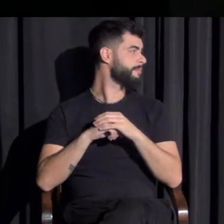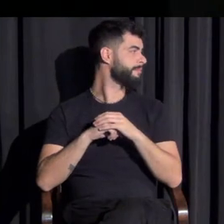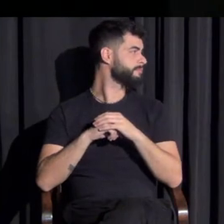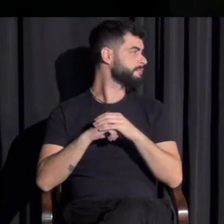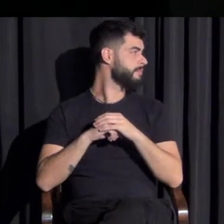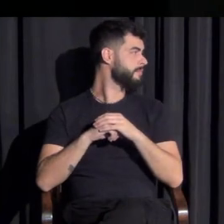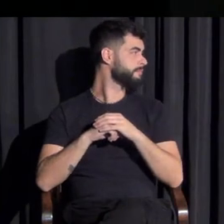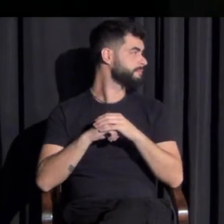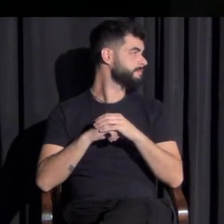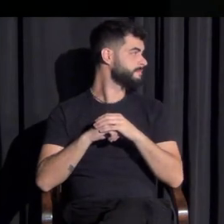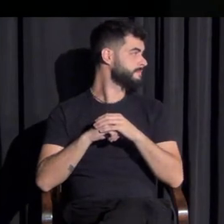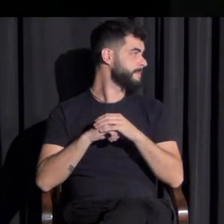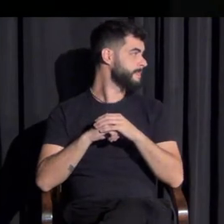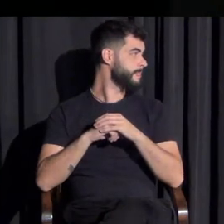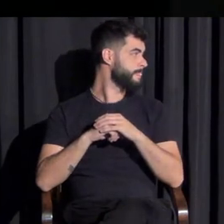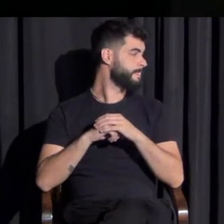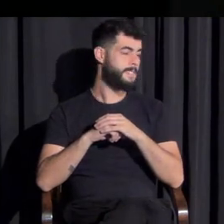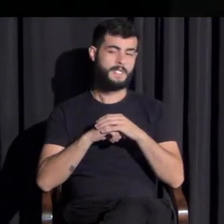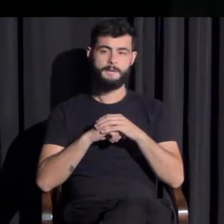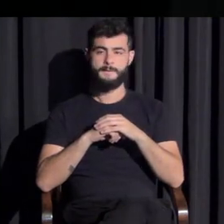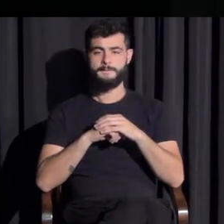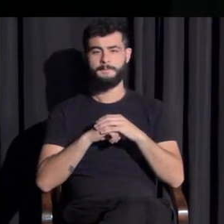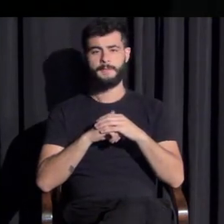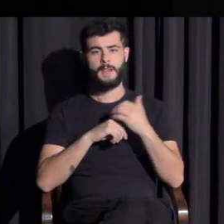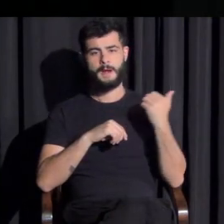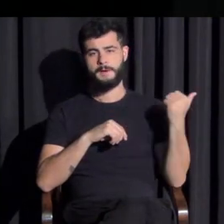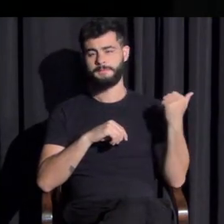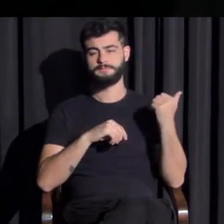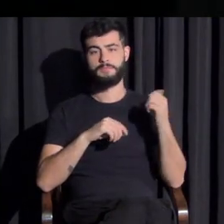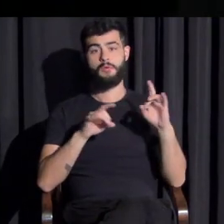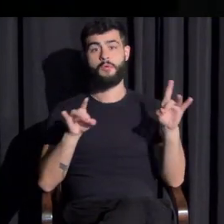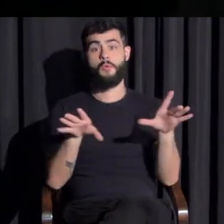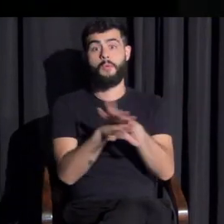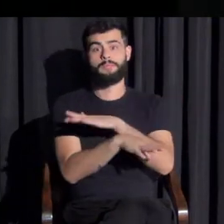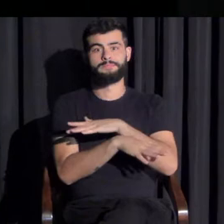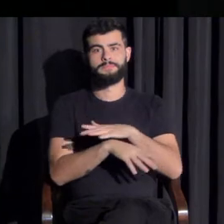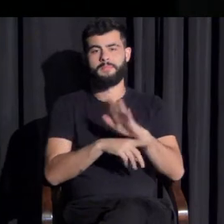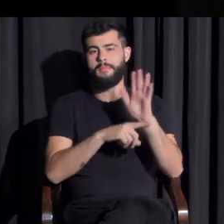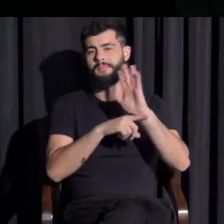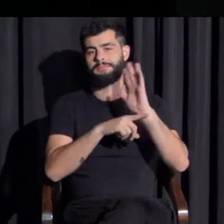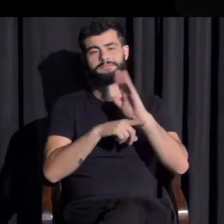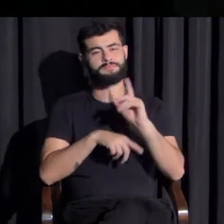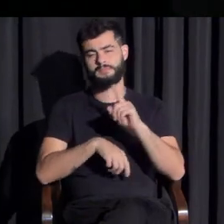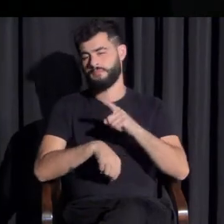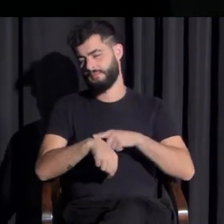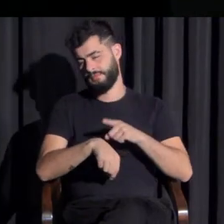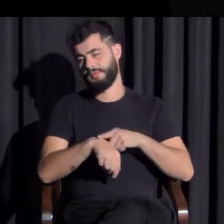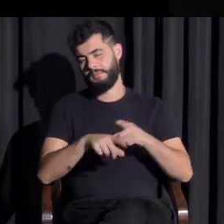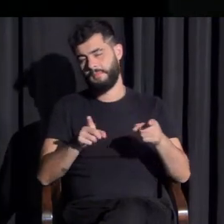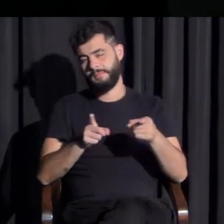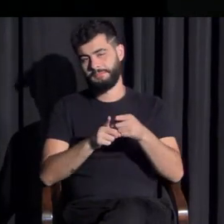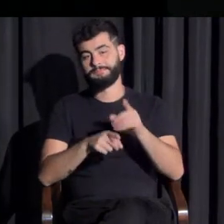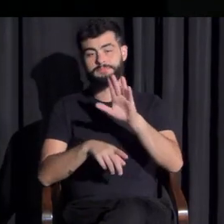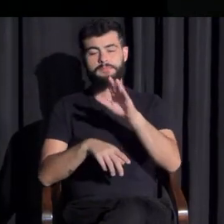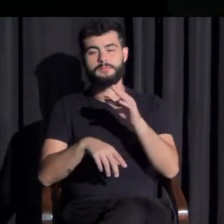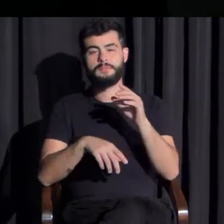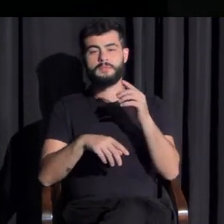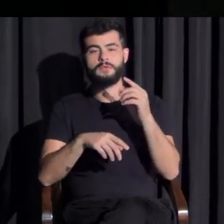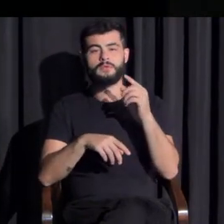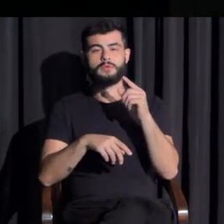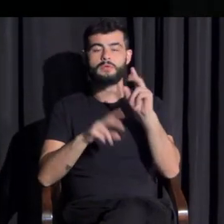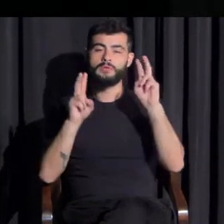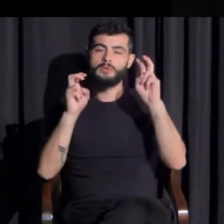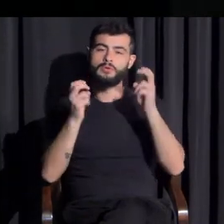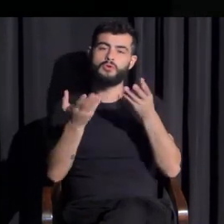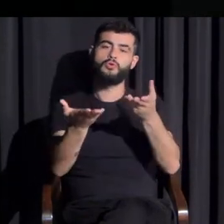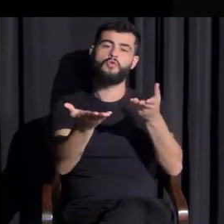Ele não será suficientemente explorado, né, como vídeo, devido ao tempo exíguo, mas fica aqui como um